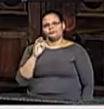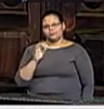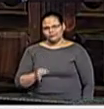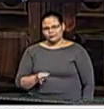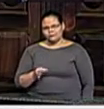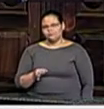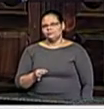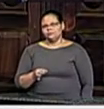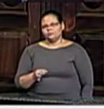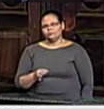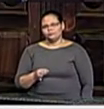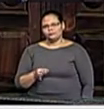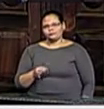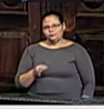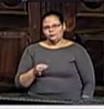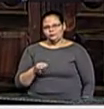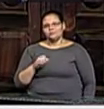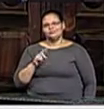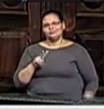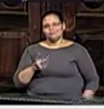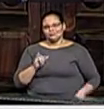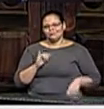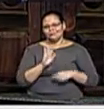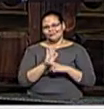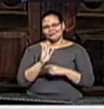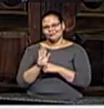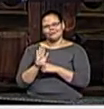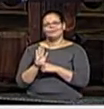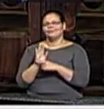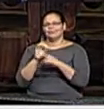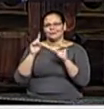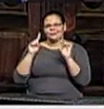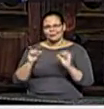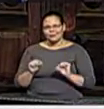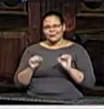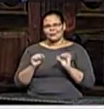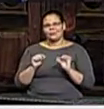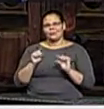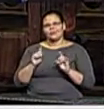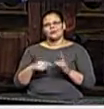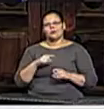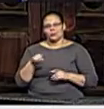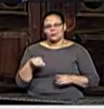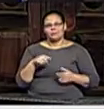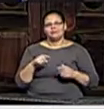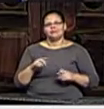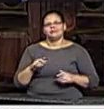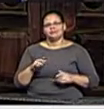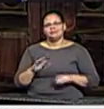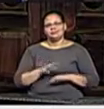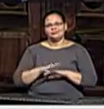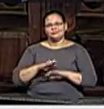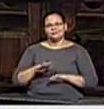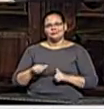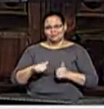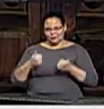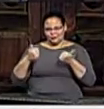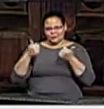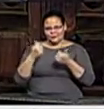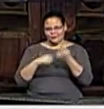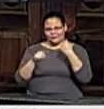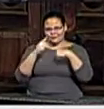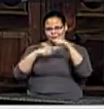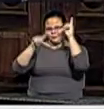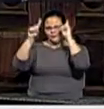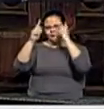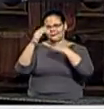concretamente, contribuir, por menor que seja a parcela, mas de forma efetiva, para a superação das